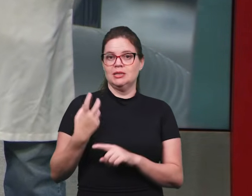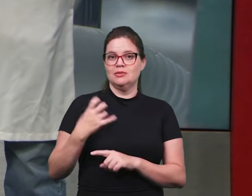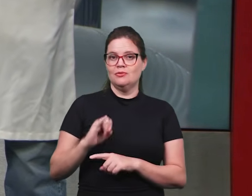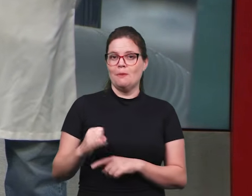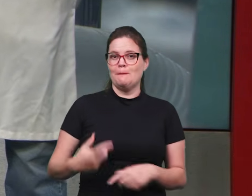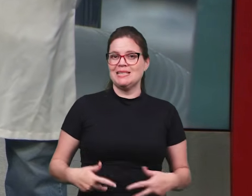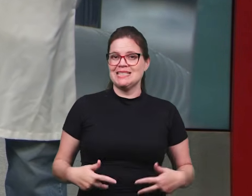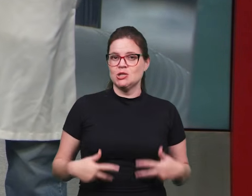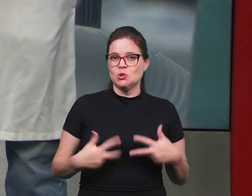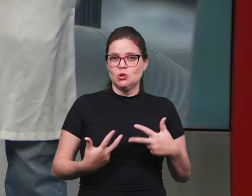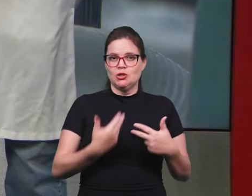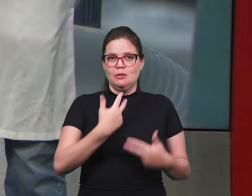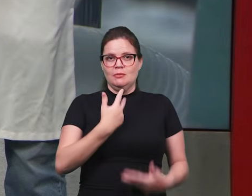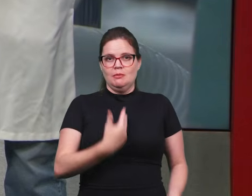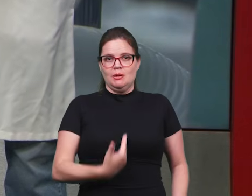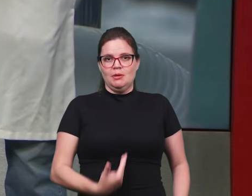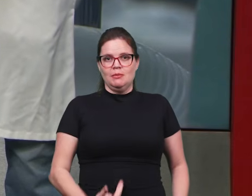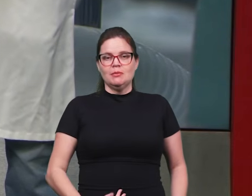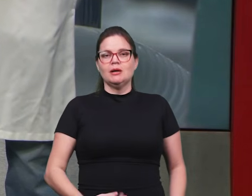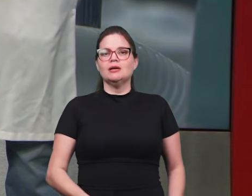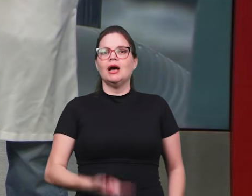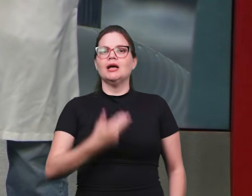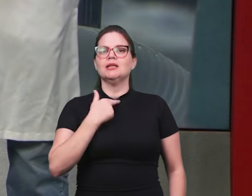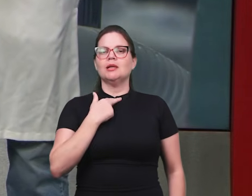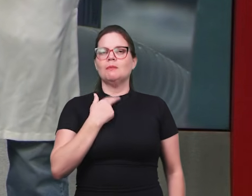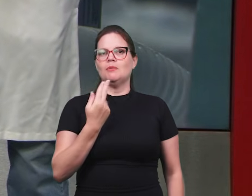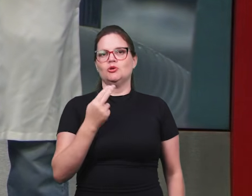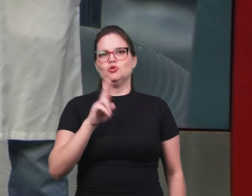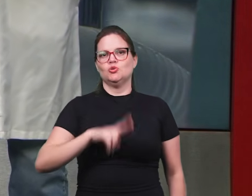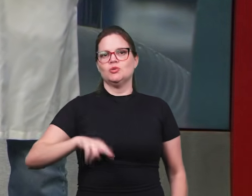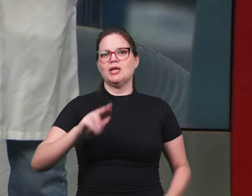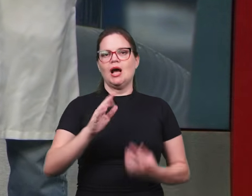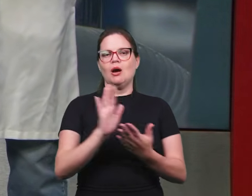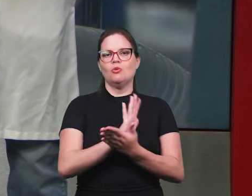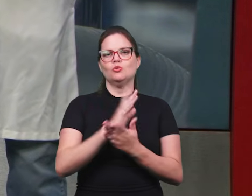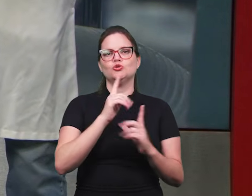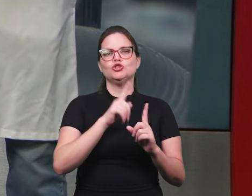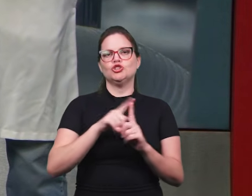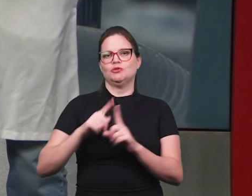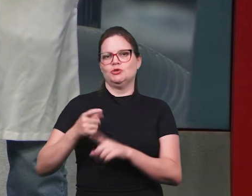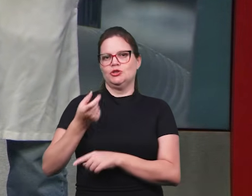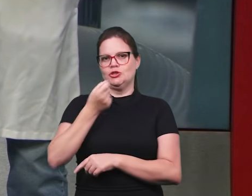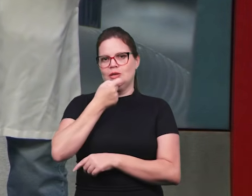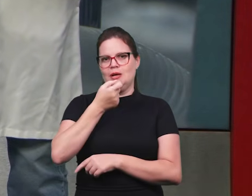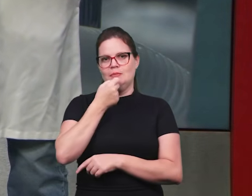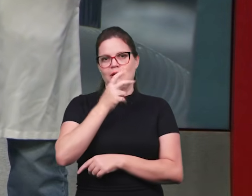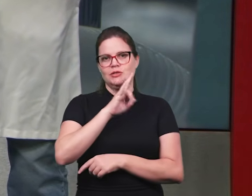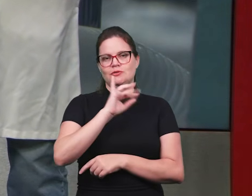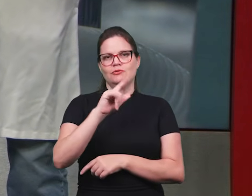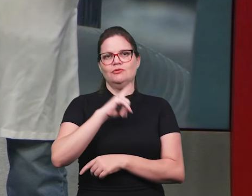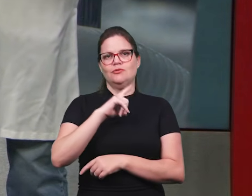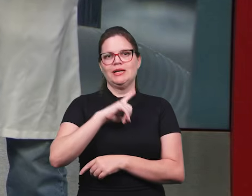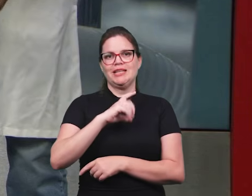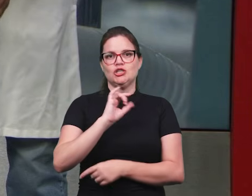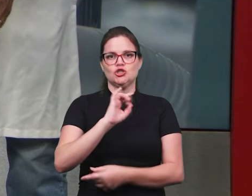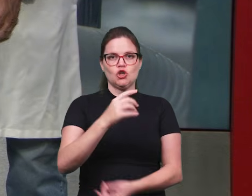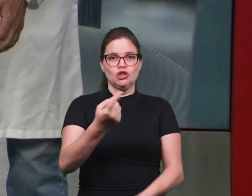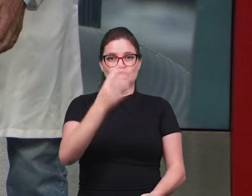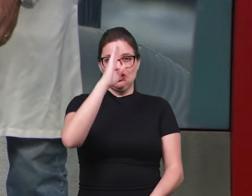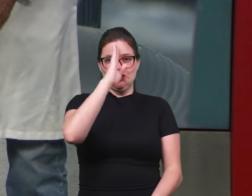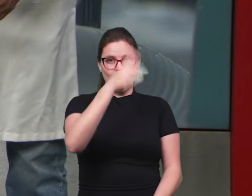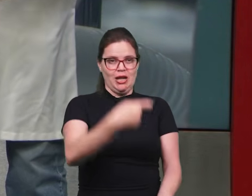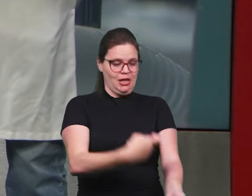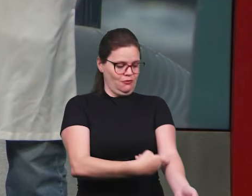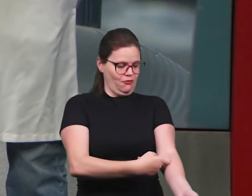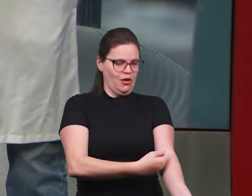neurocirurgia. Você não pode usar relaxante muscular, não pode usar inalatório. Você vai fazer uma anestesia geral endovenosa, só na